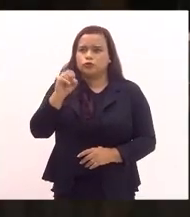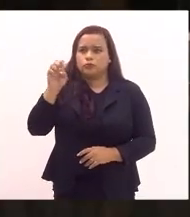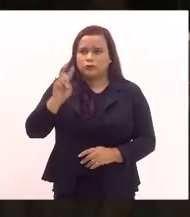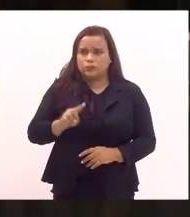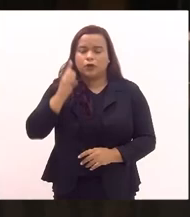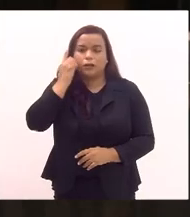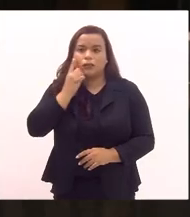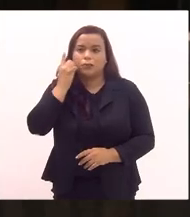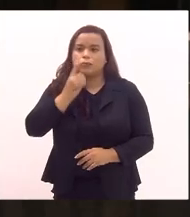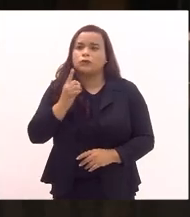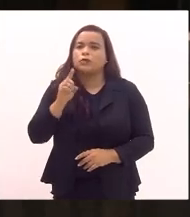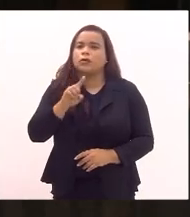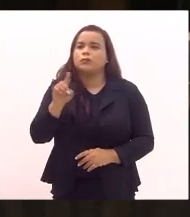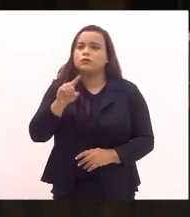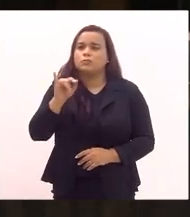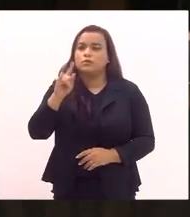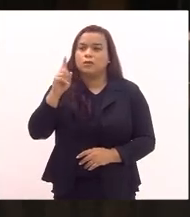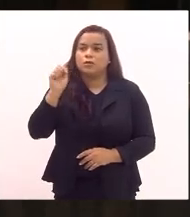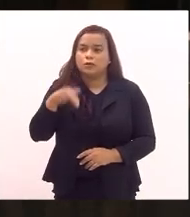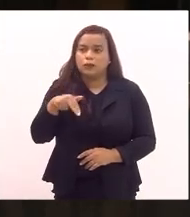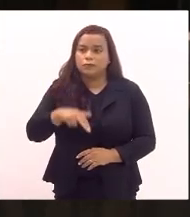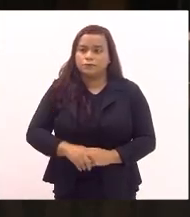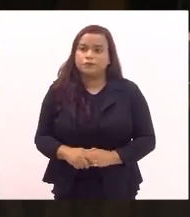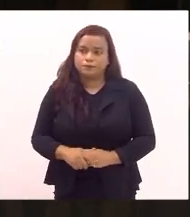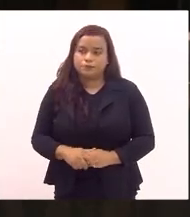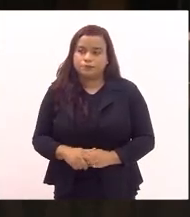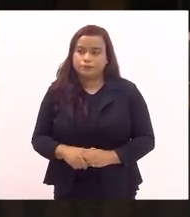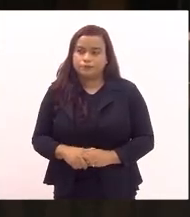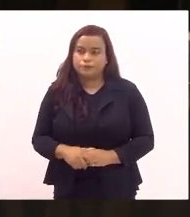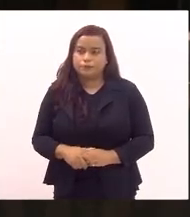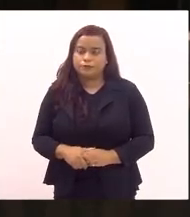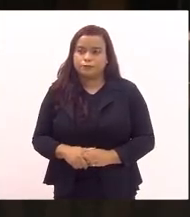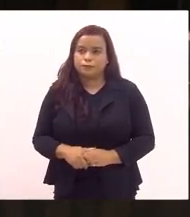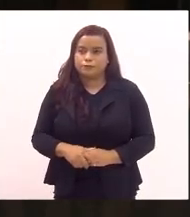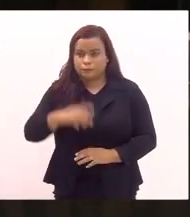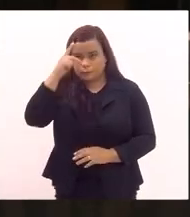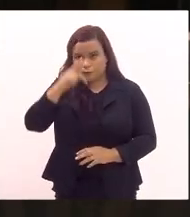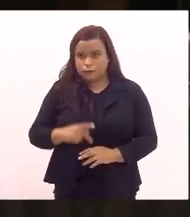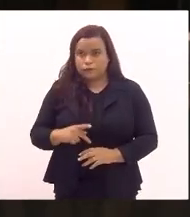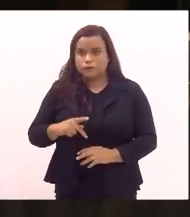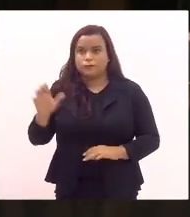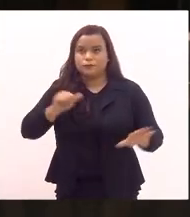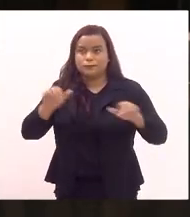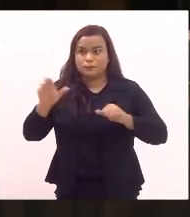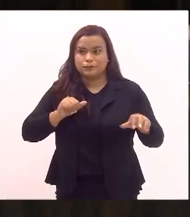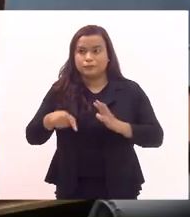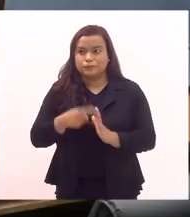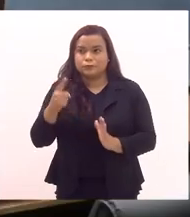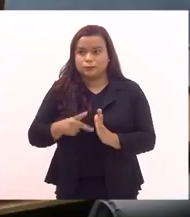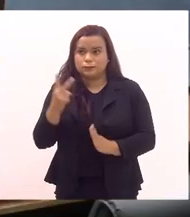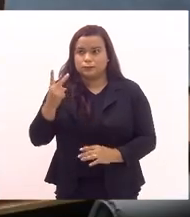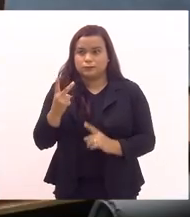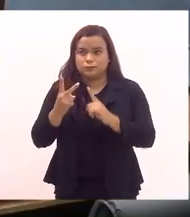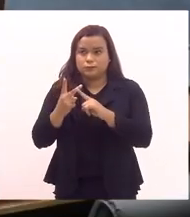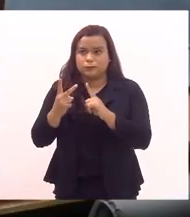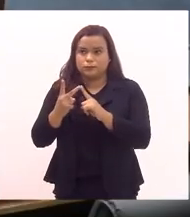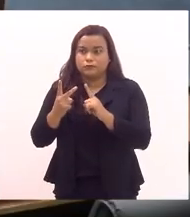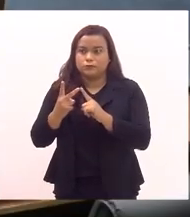José Deputado a zeidan deputada usei da presidência irá proceder a segunda chamada